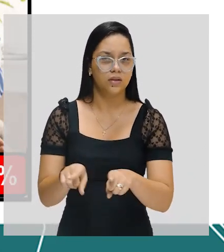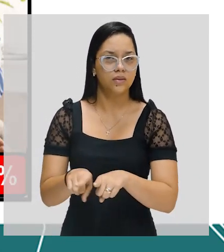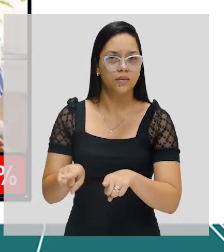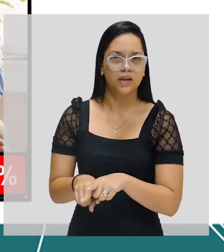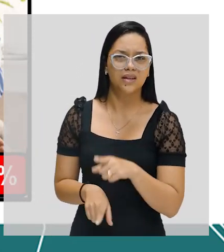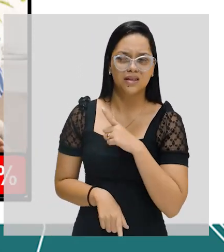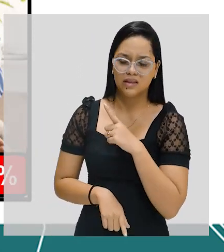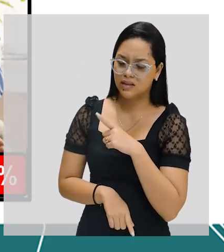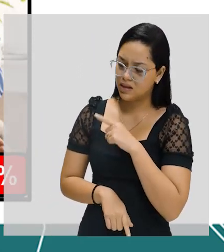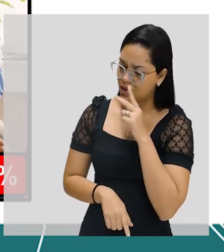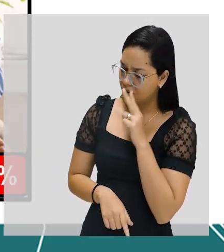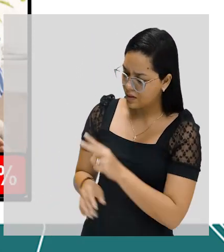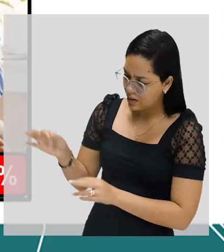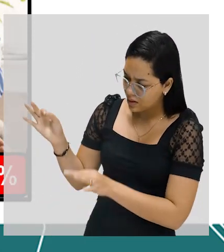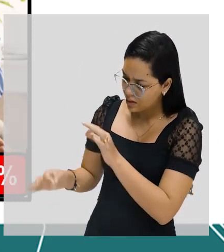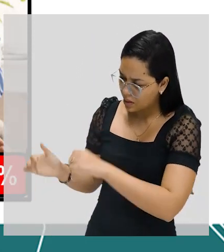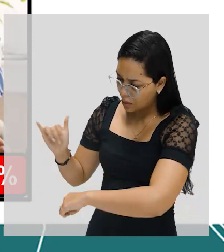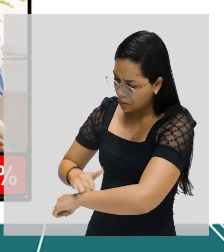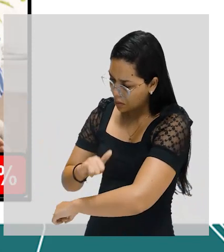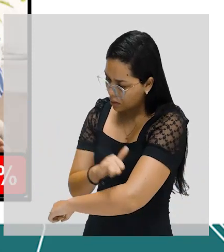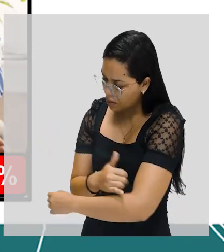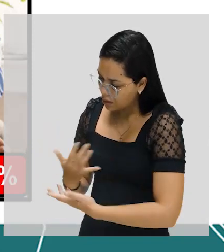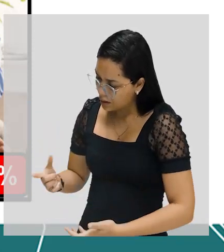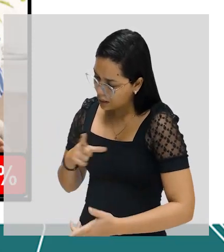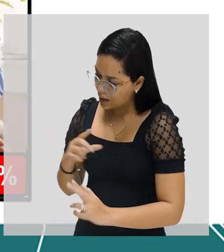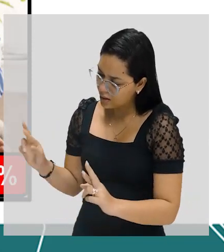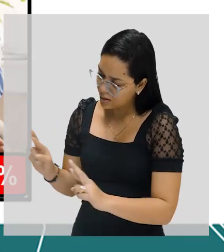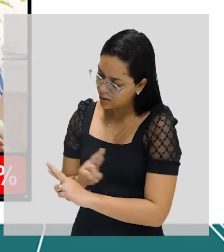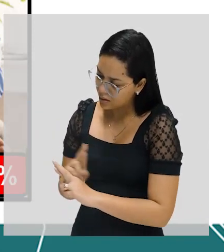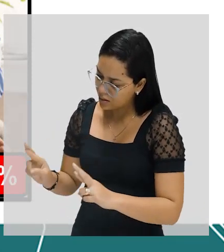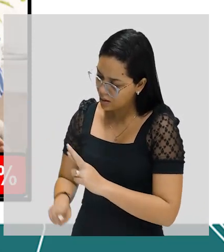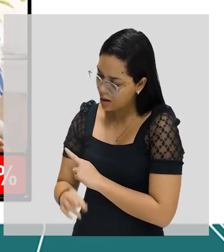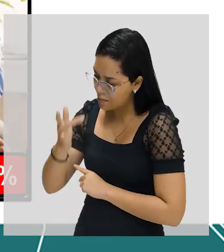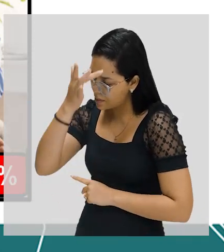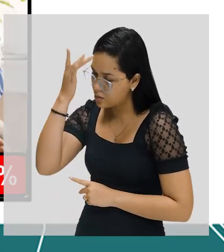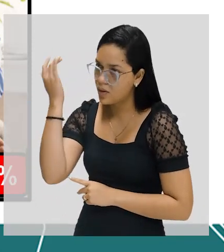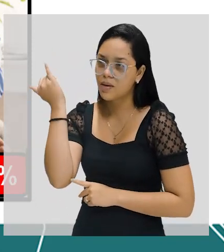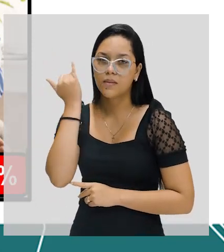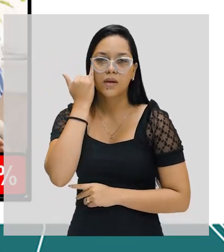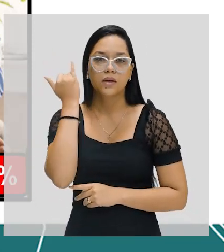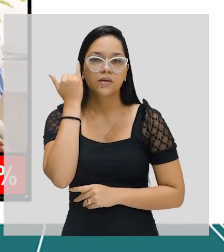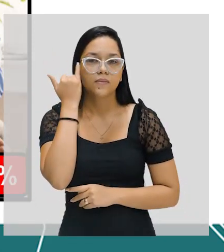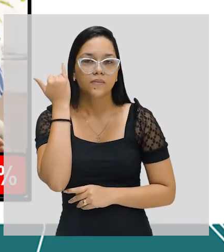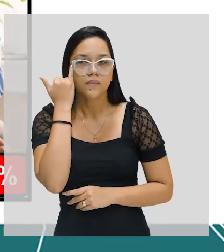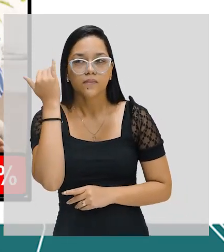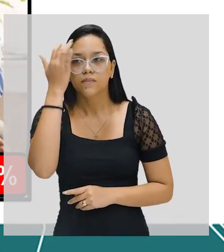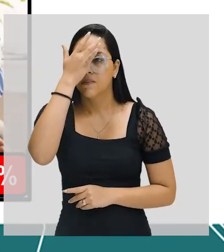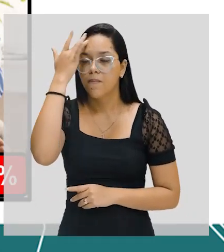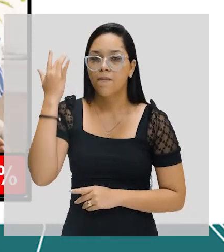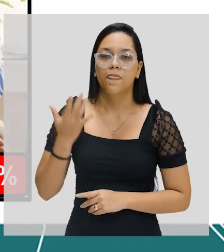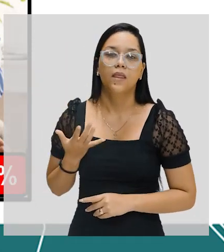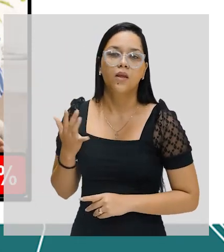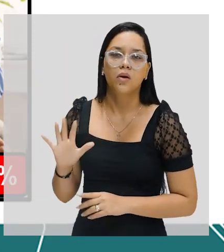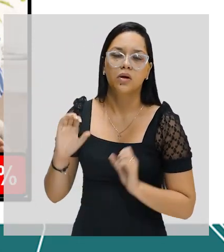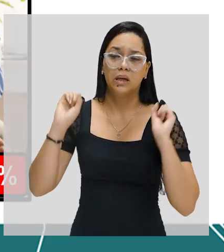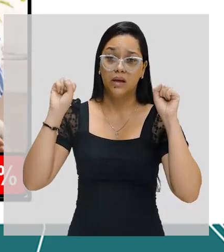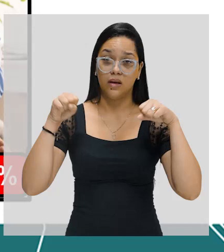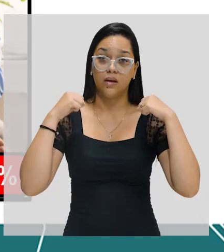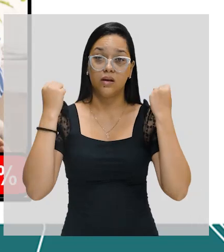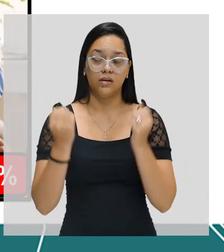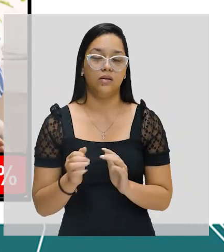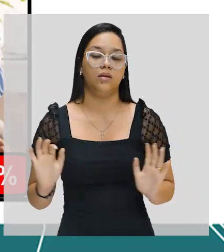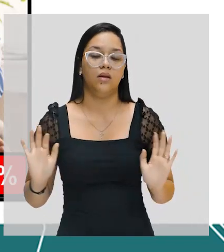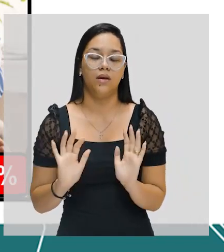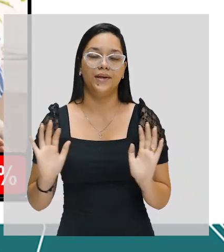julgadoras, vejam o obeso sempre como associam logo a uma pessoa preguiçosa, uma pessoa que não gosta de fazer nada. Não é